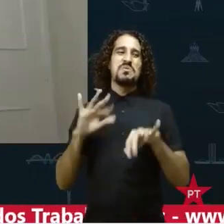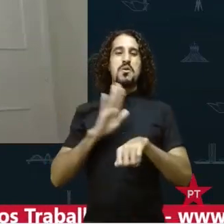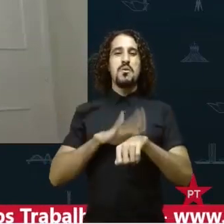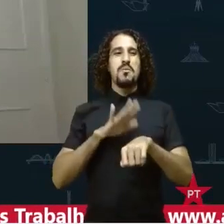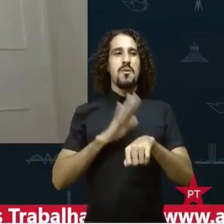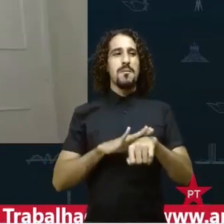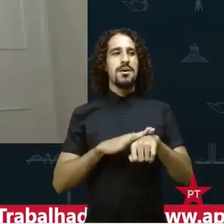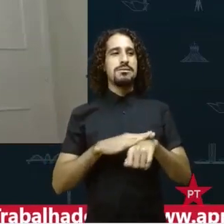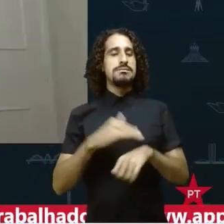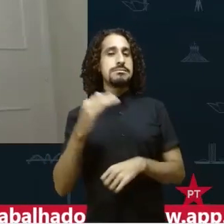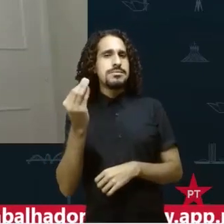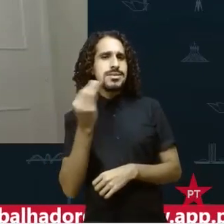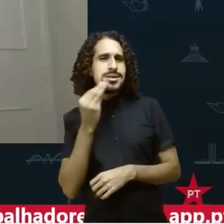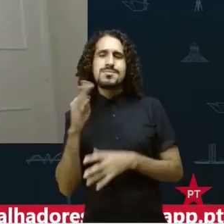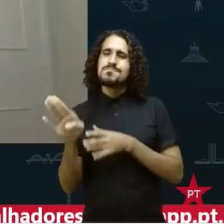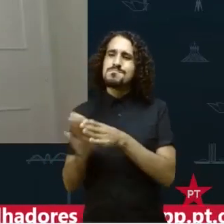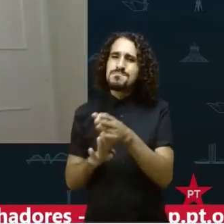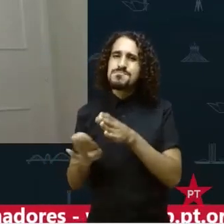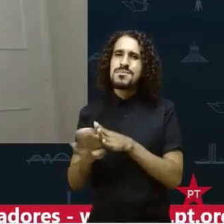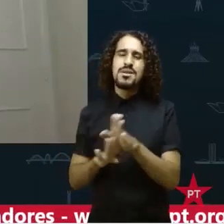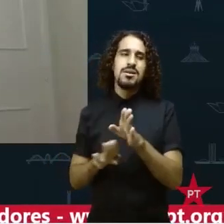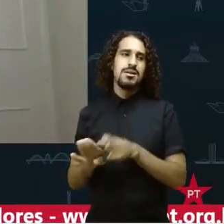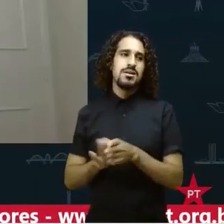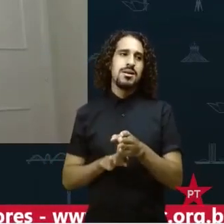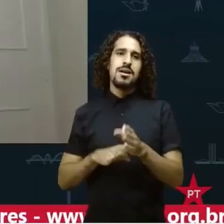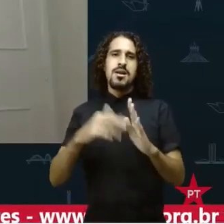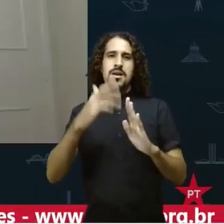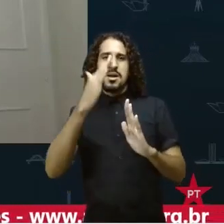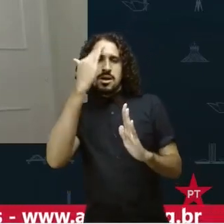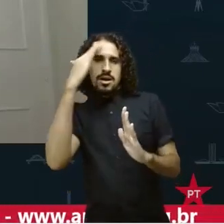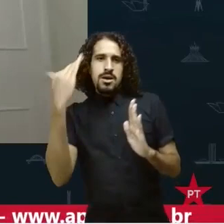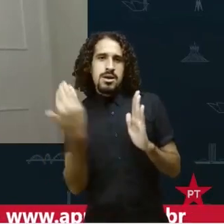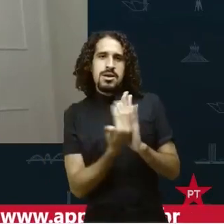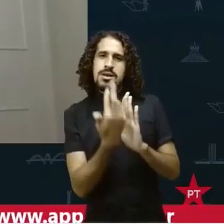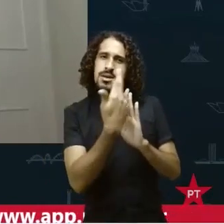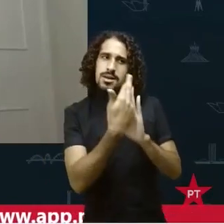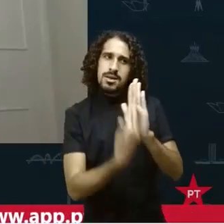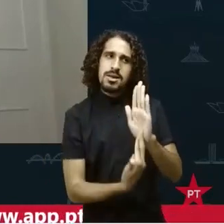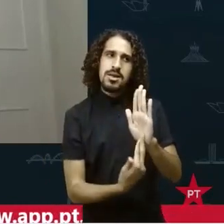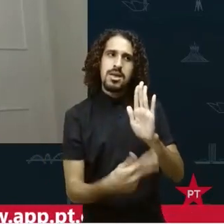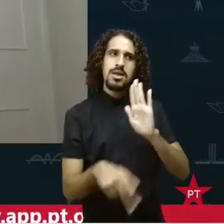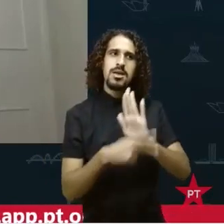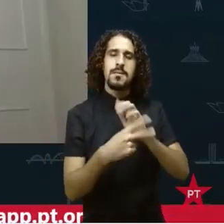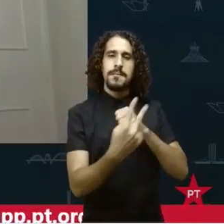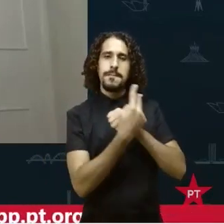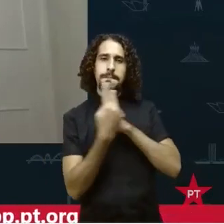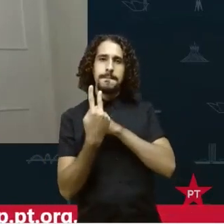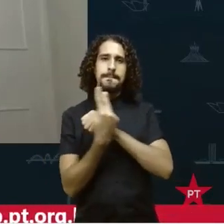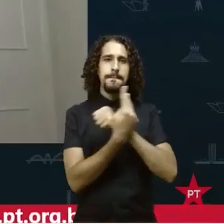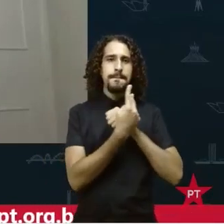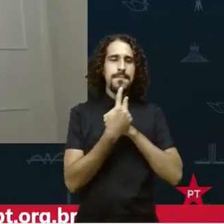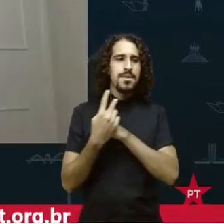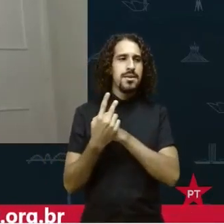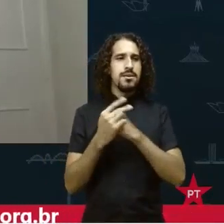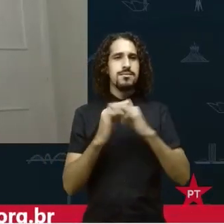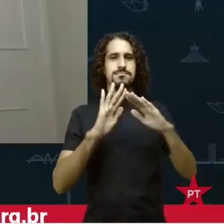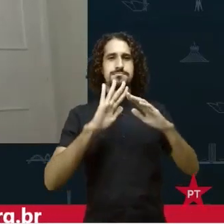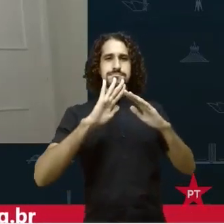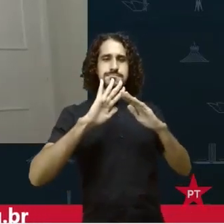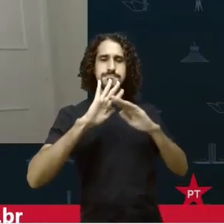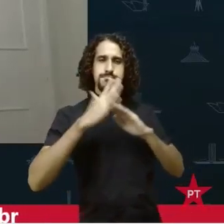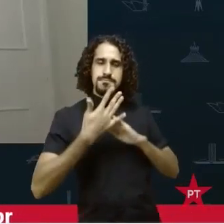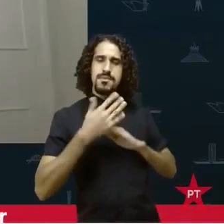ele tentou convencê-lo de adotar aquelas medidas de isolamento social, usando o exemplo